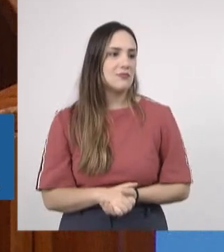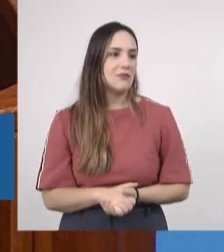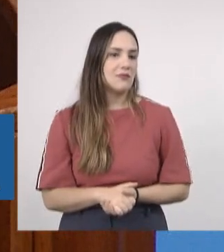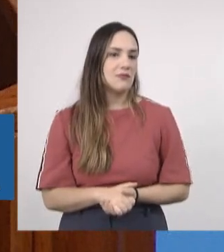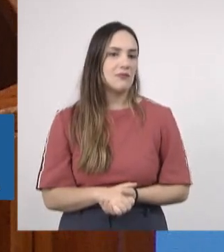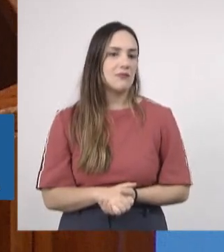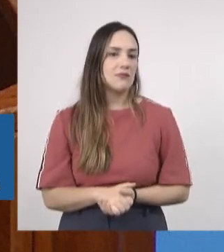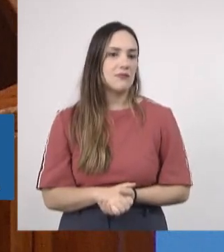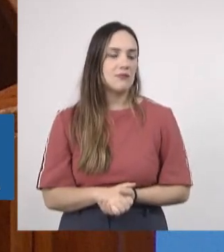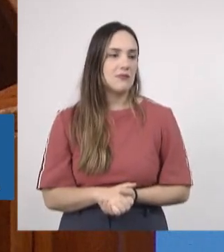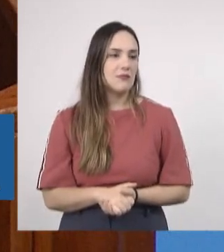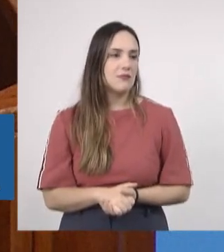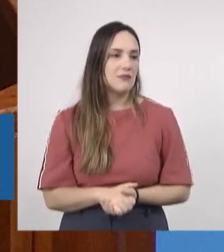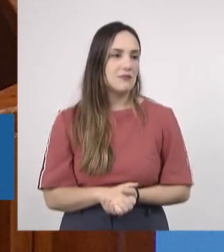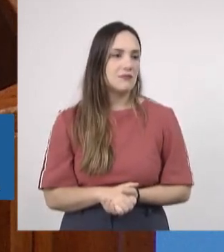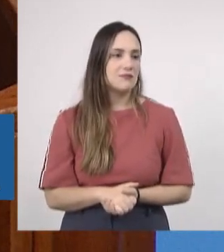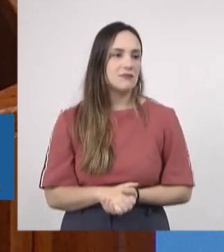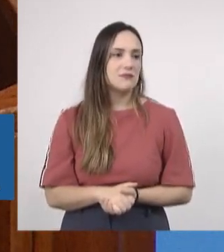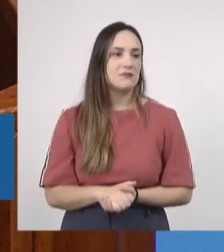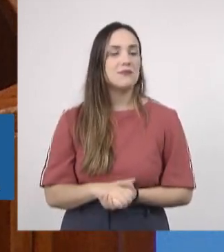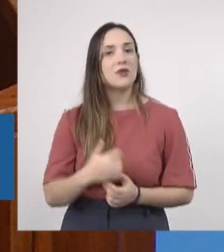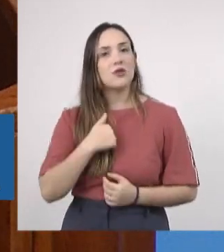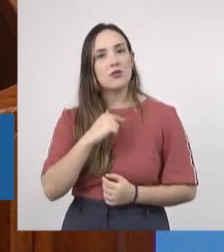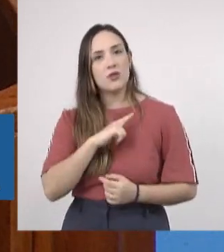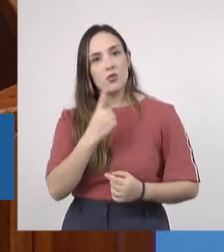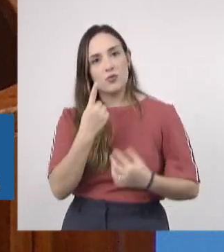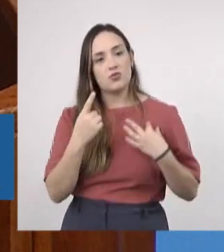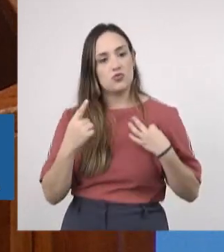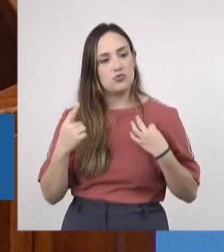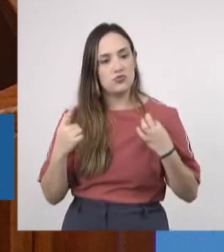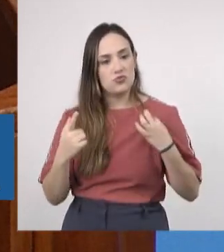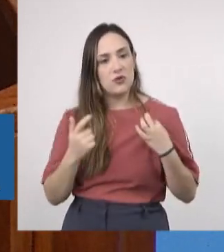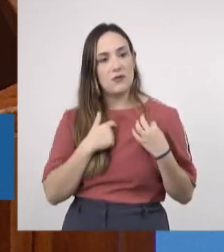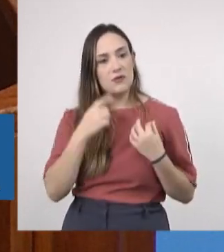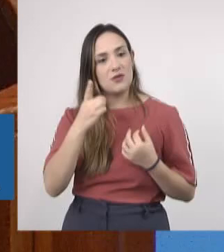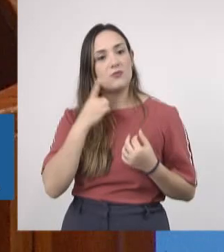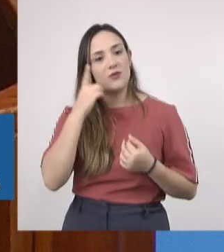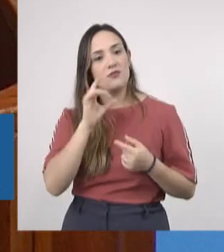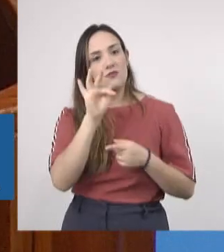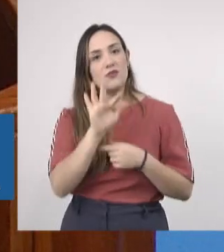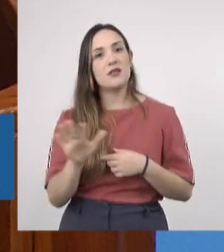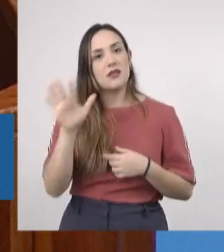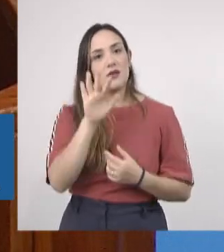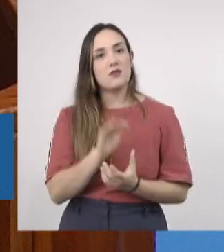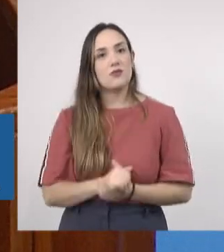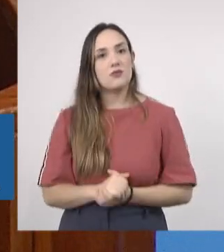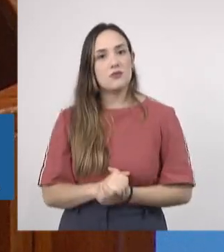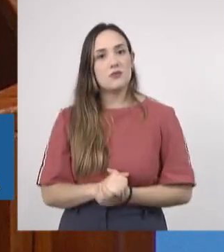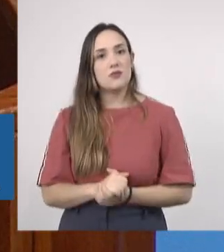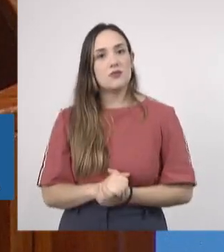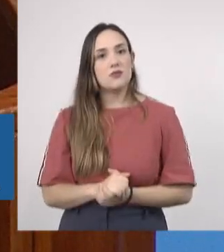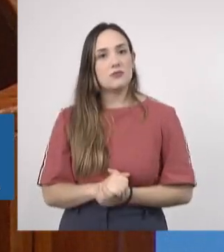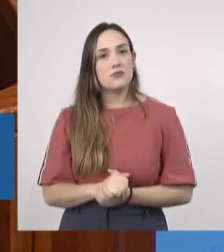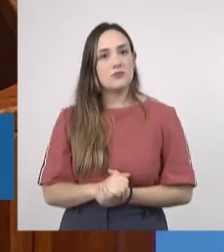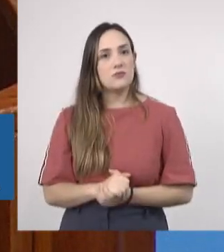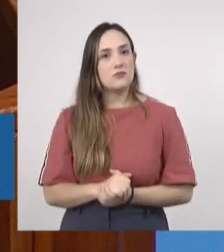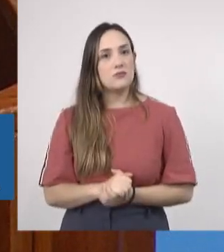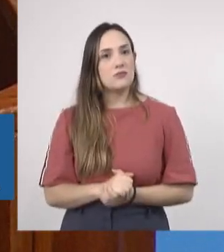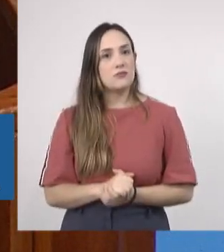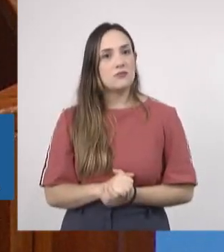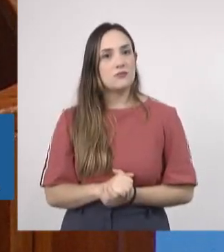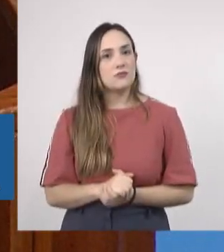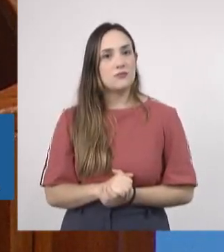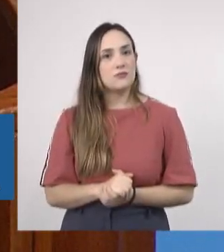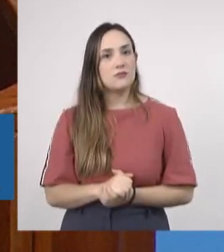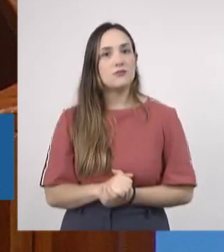deixar aqui a minha sugestão, como deputado federal, que eu vou,